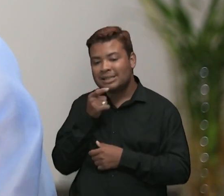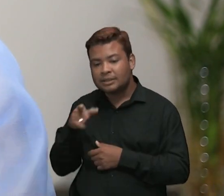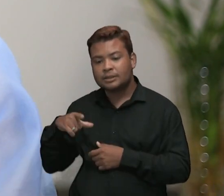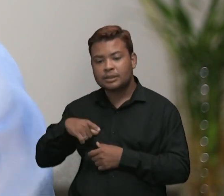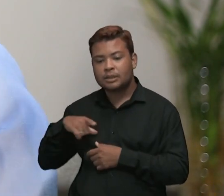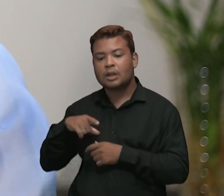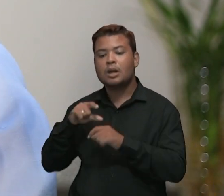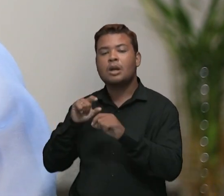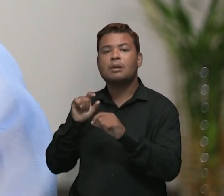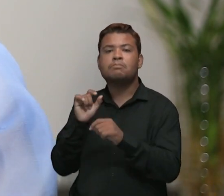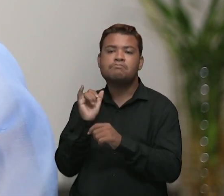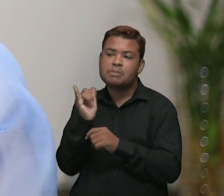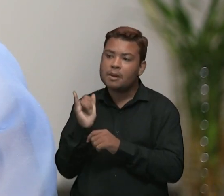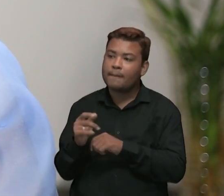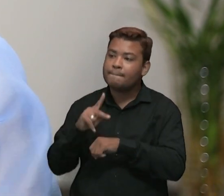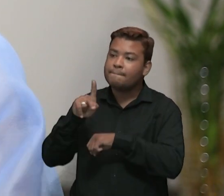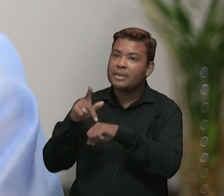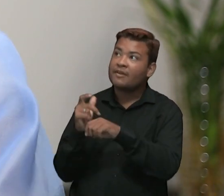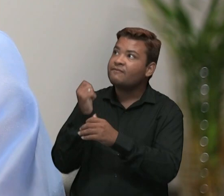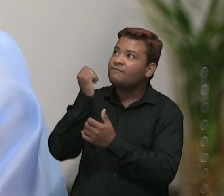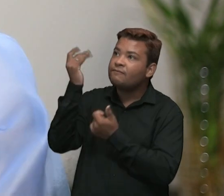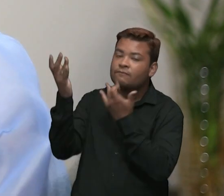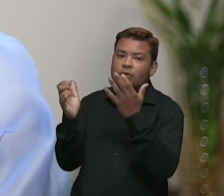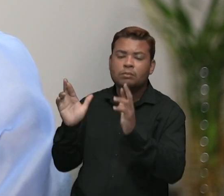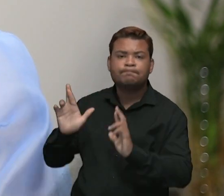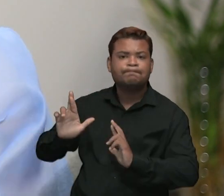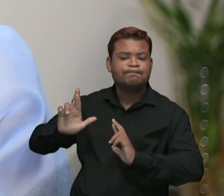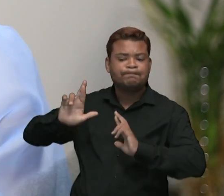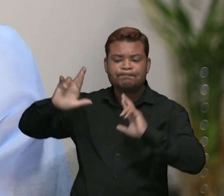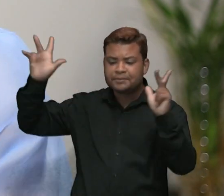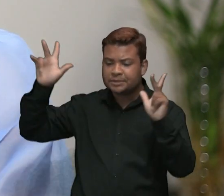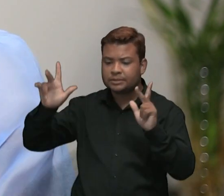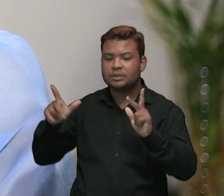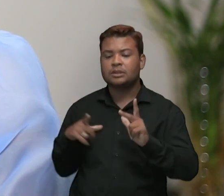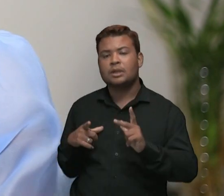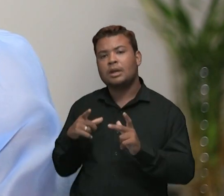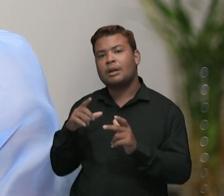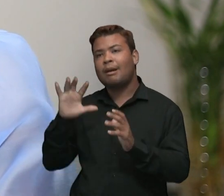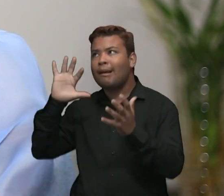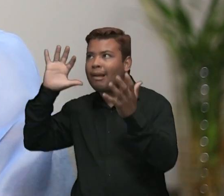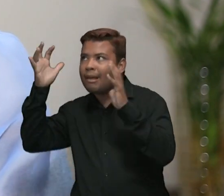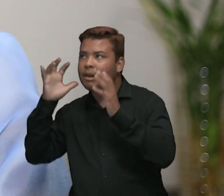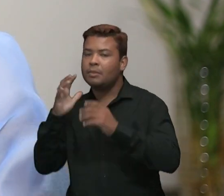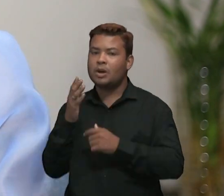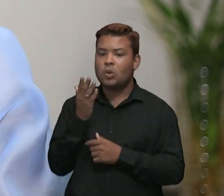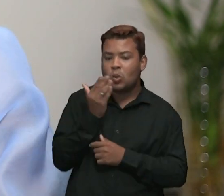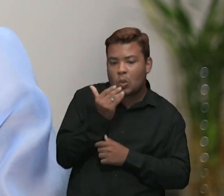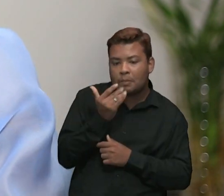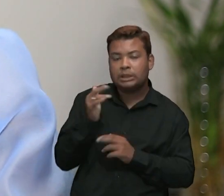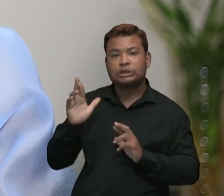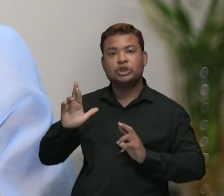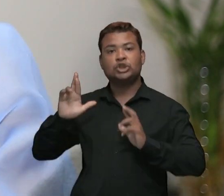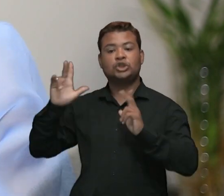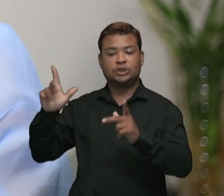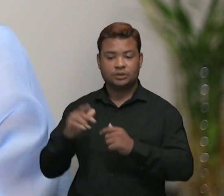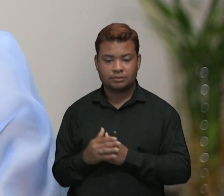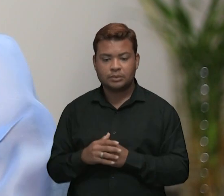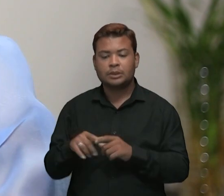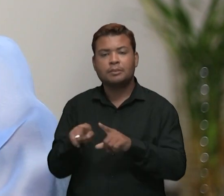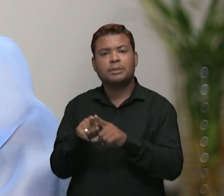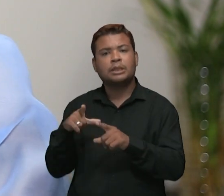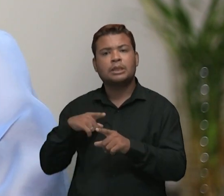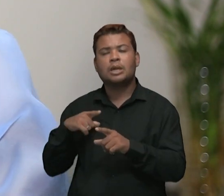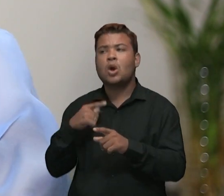países distintos do Brasil, com clima diferente, com comida diferente da comida brasileira, com uma outra